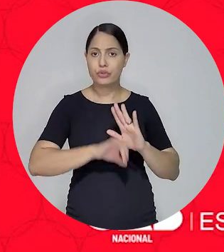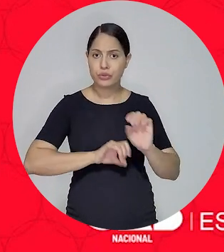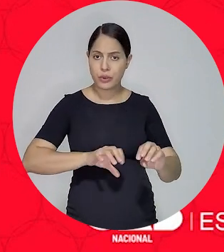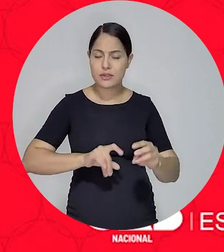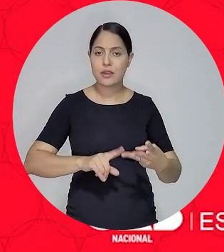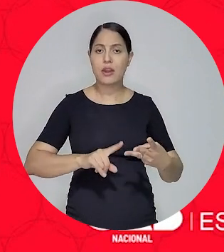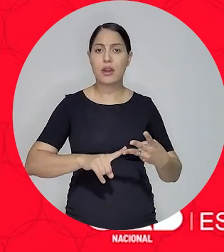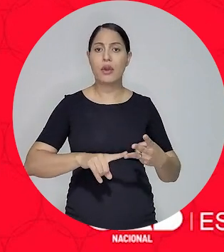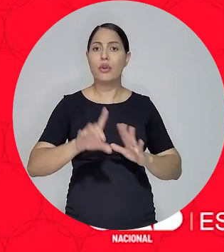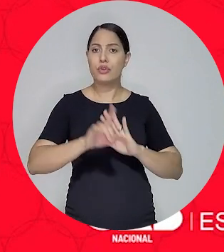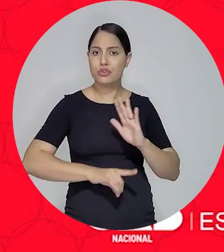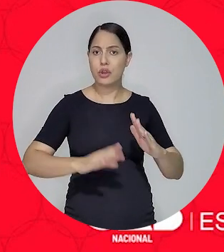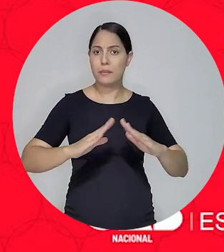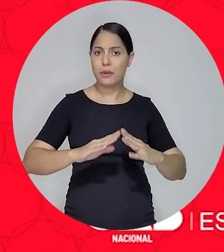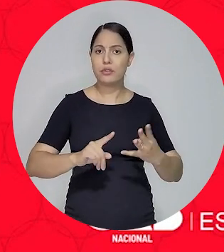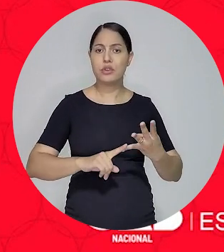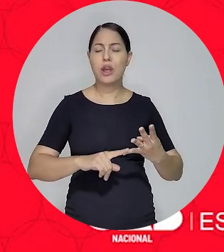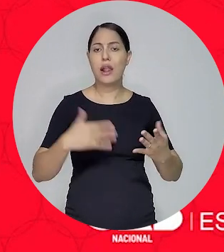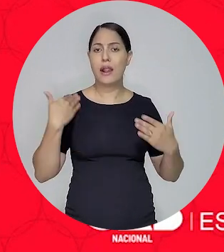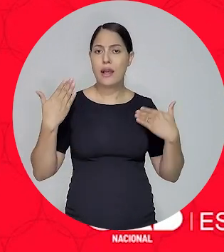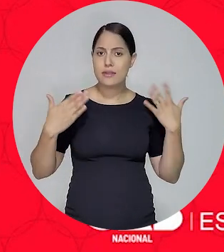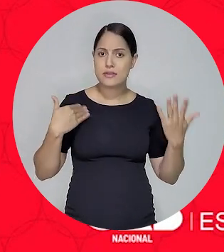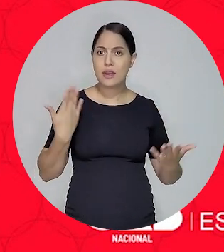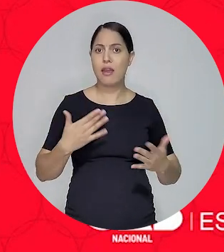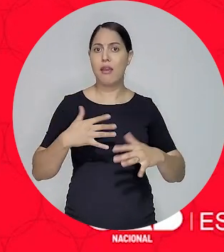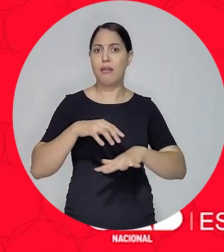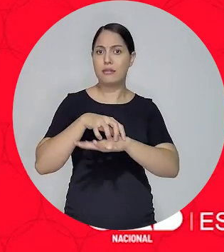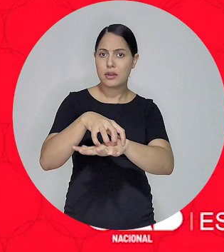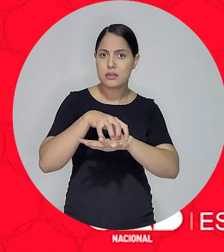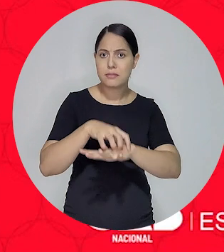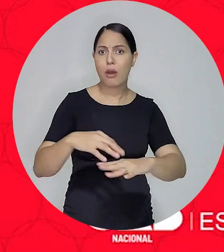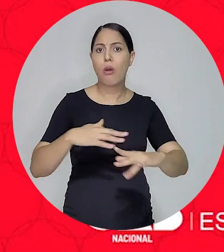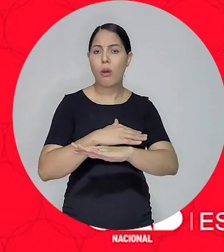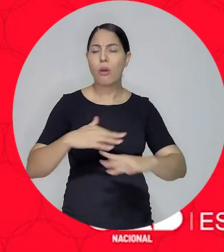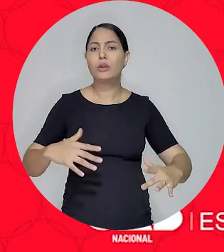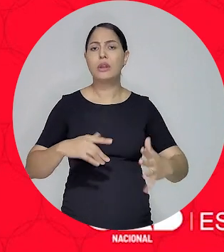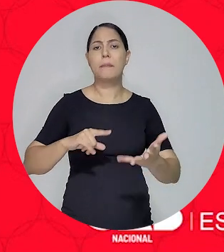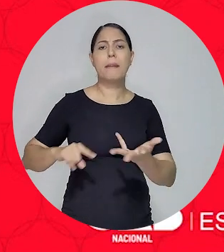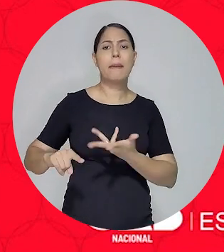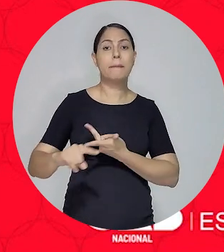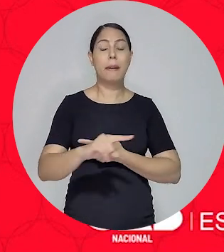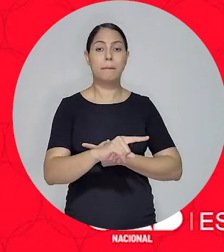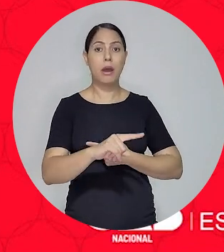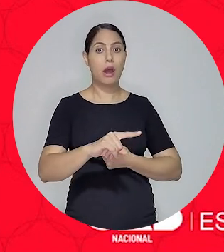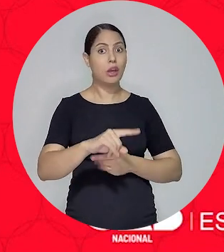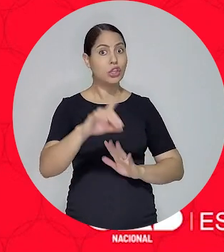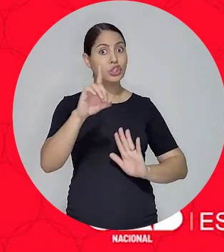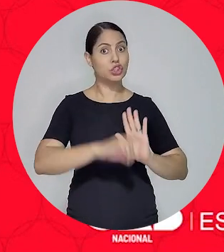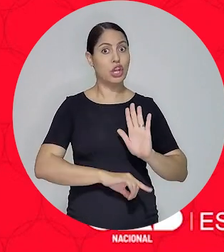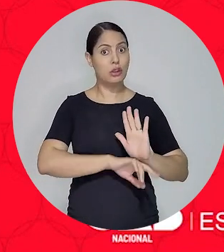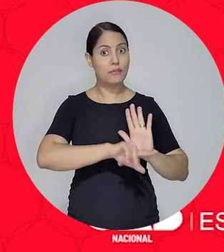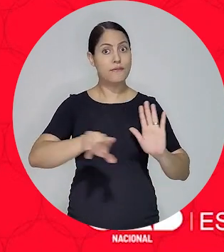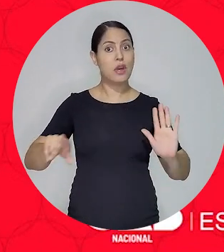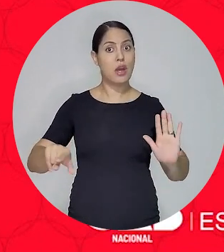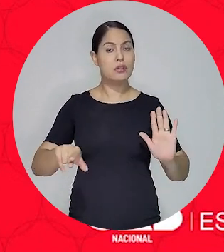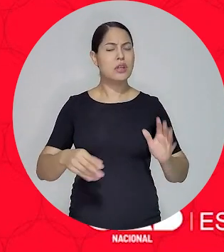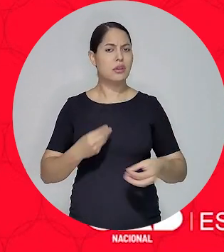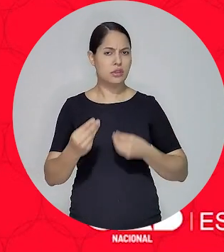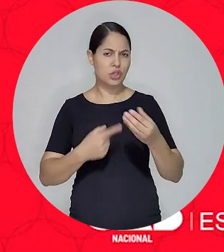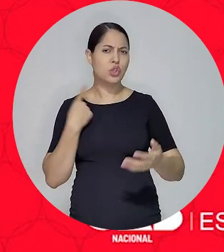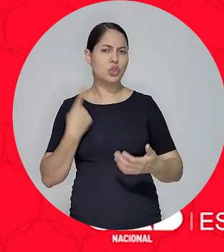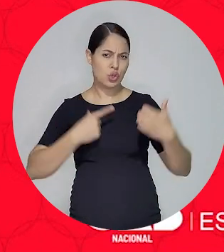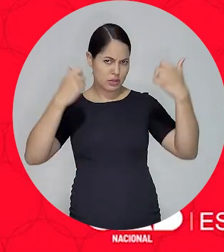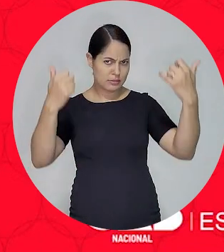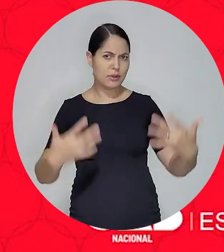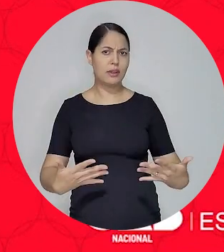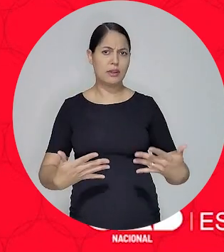direito à saúde, o direito à educação, o direito à moradia, o direito ao lazer, ao transporte, à previdência. No fundo, a gente está falando desse maior